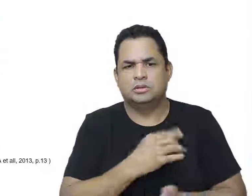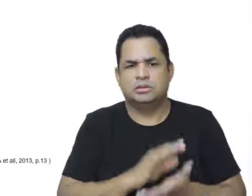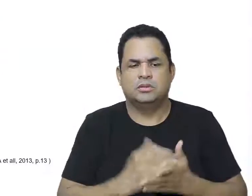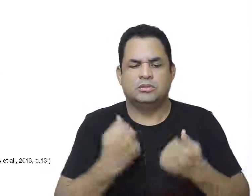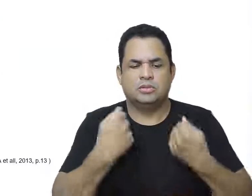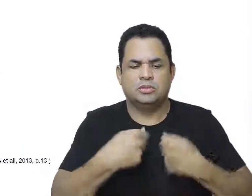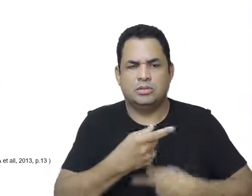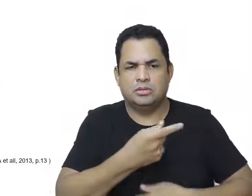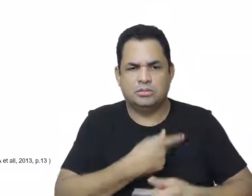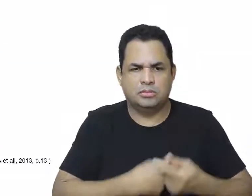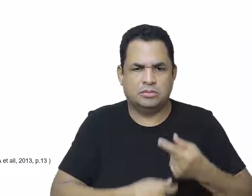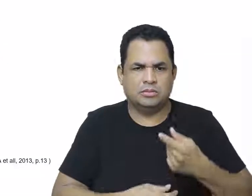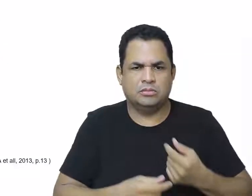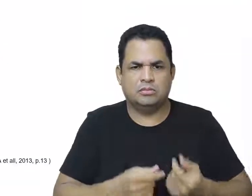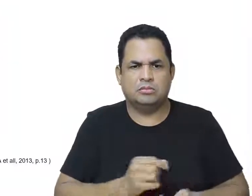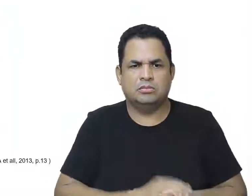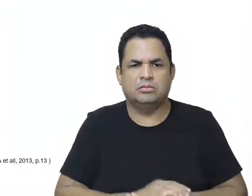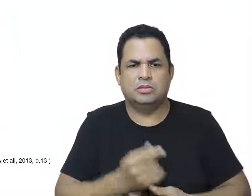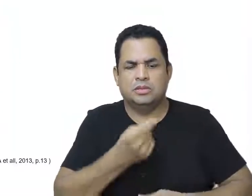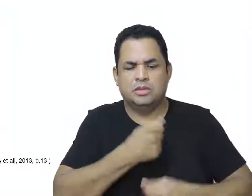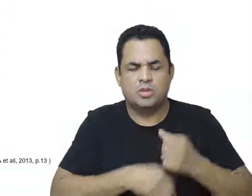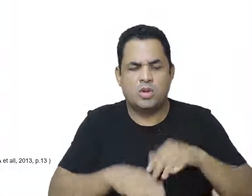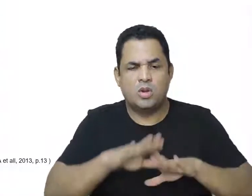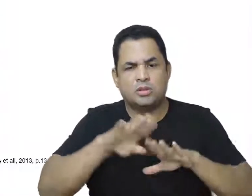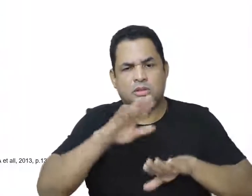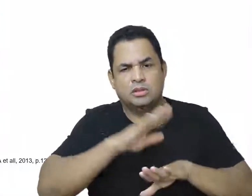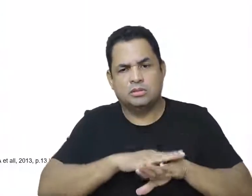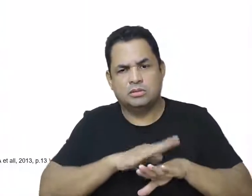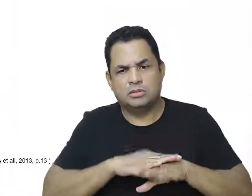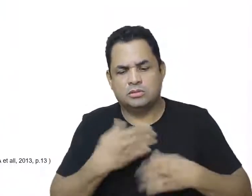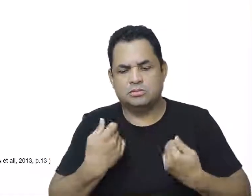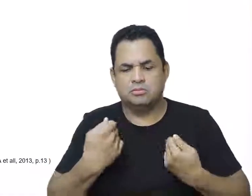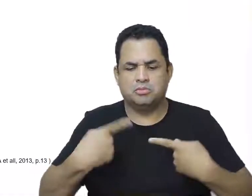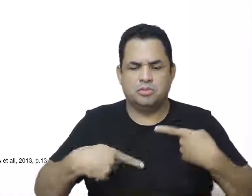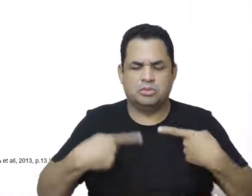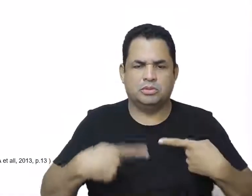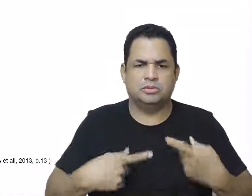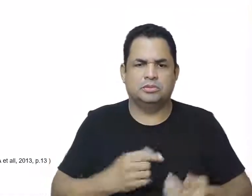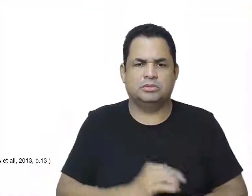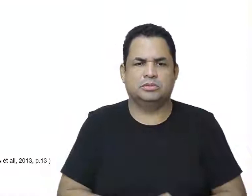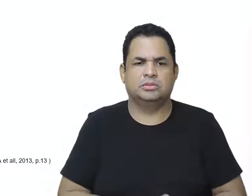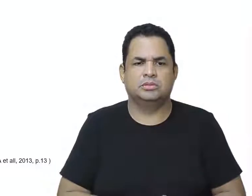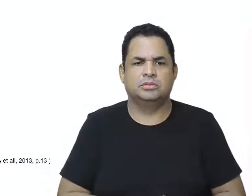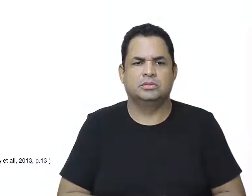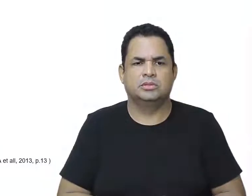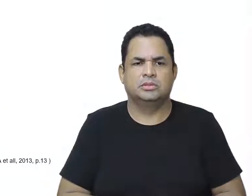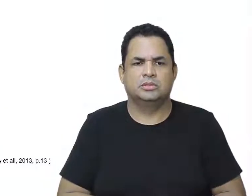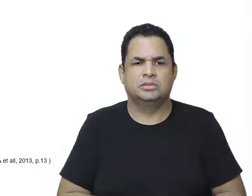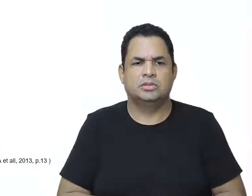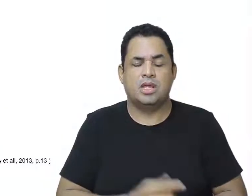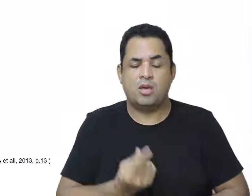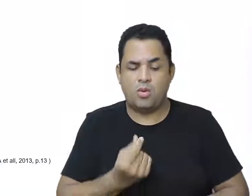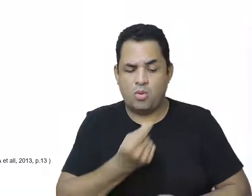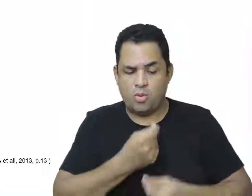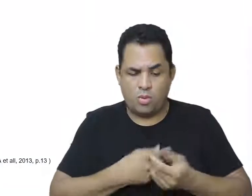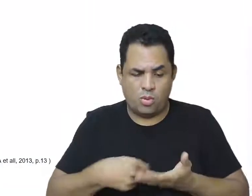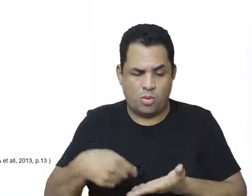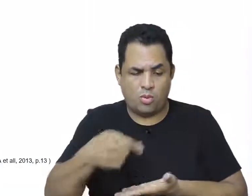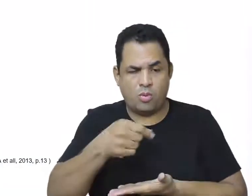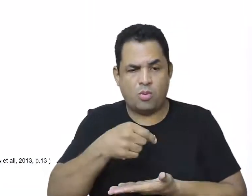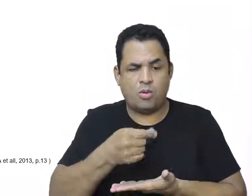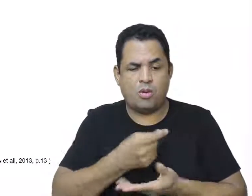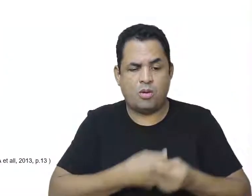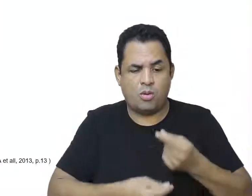poder ideológico, econômico e político. Então a gente começa aqui pelo poder econômico, que